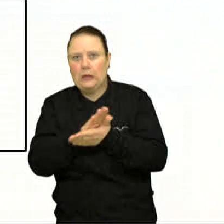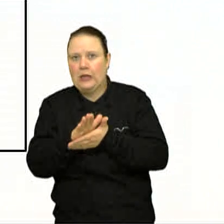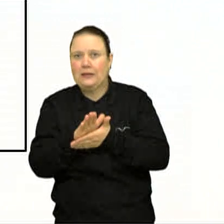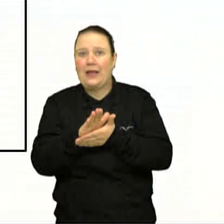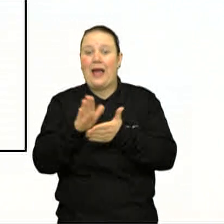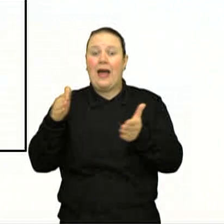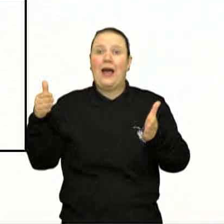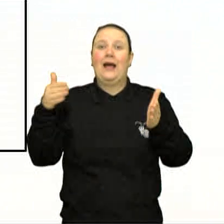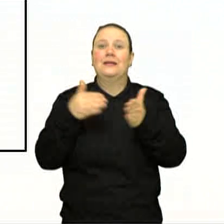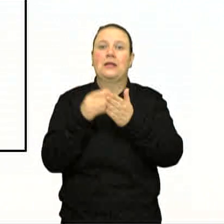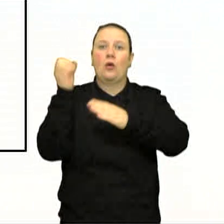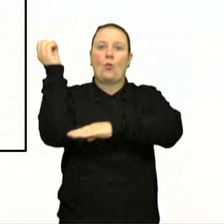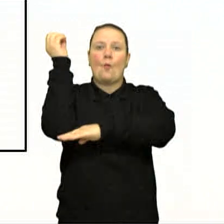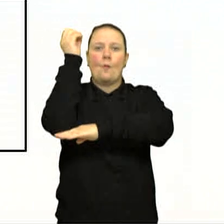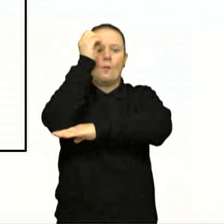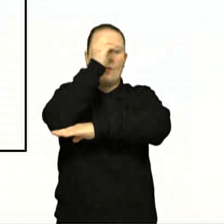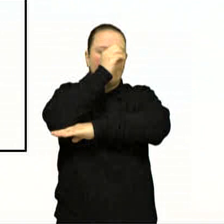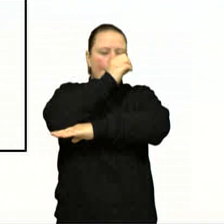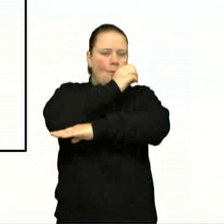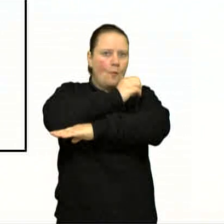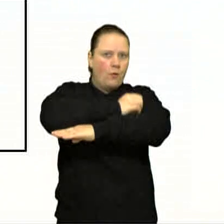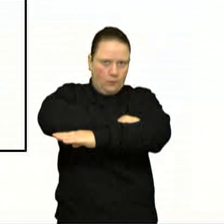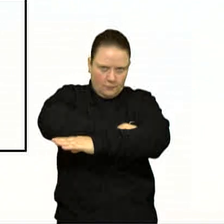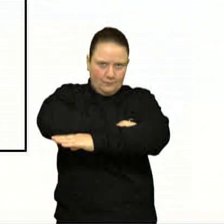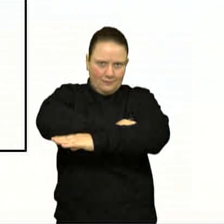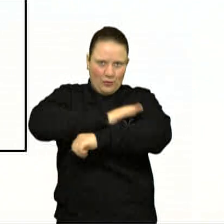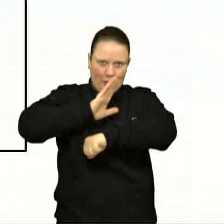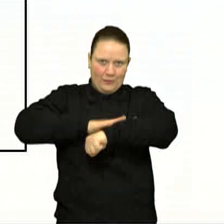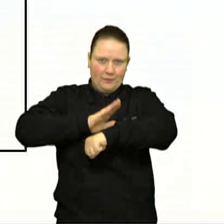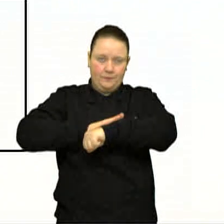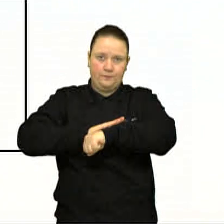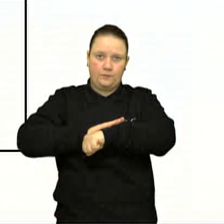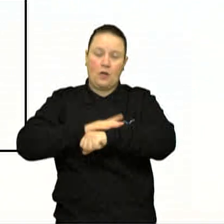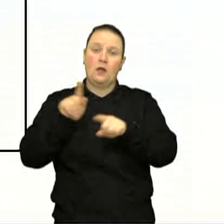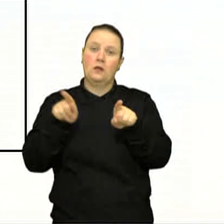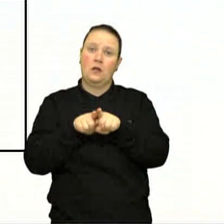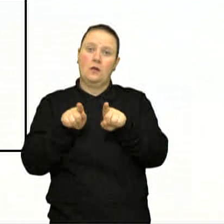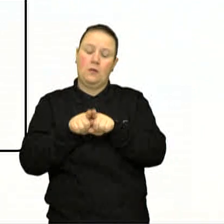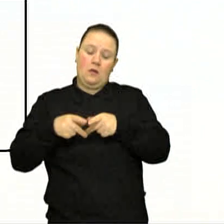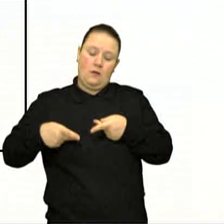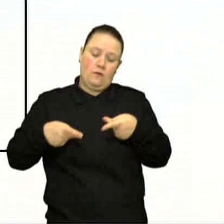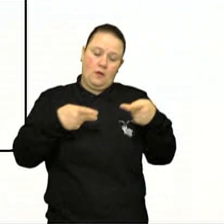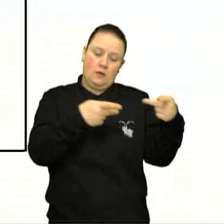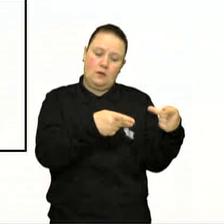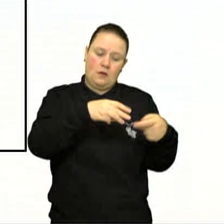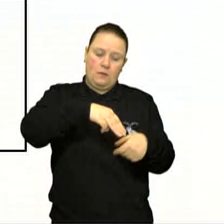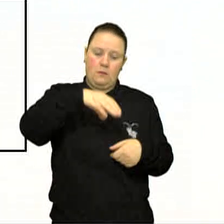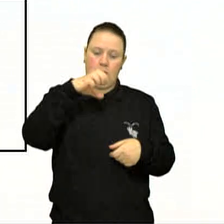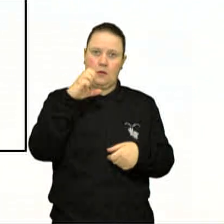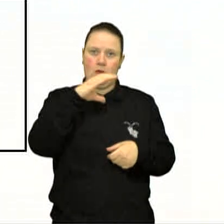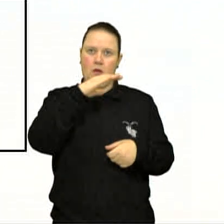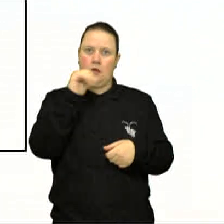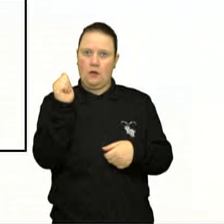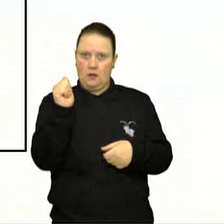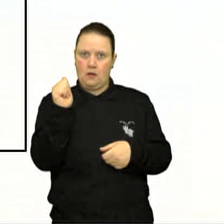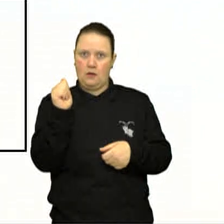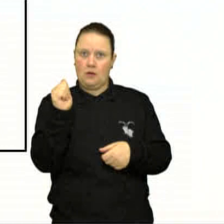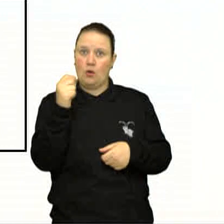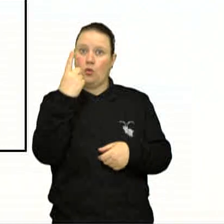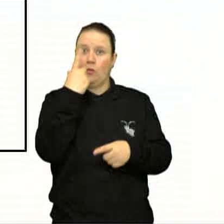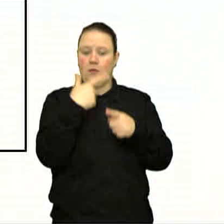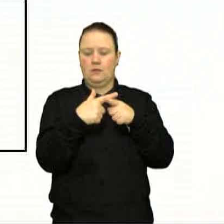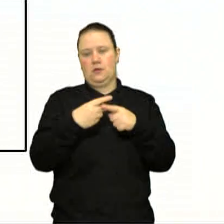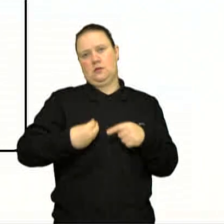E um outro pilar é ir à Meca ao menos uma vez na vida, caso tenha recursos para isso,